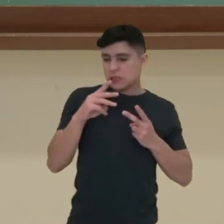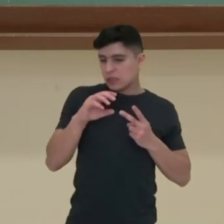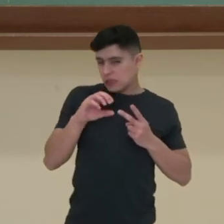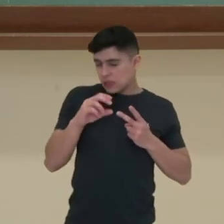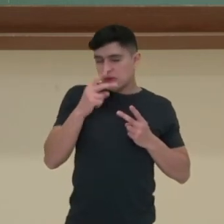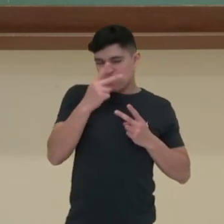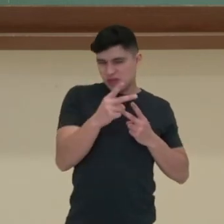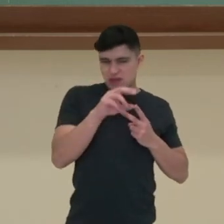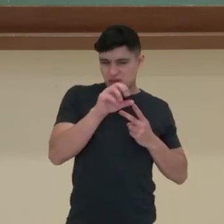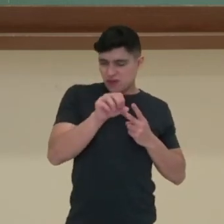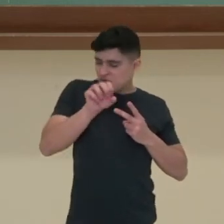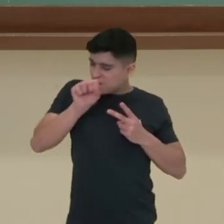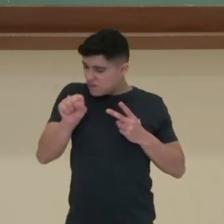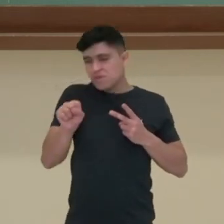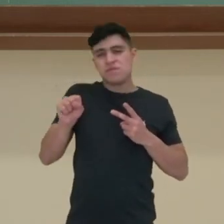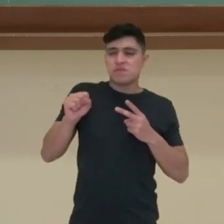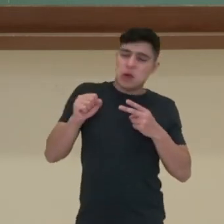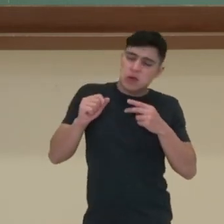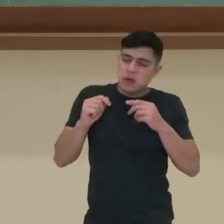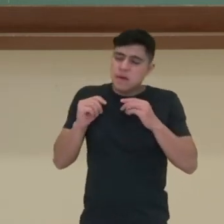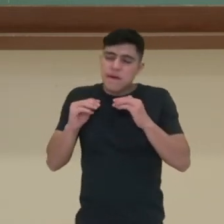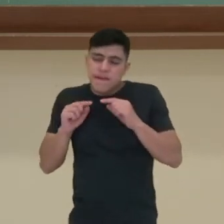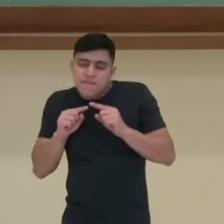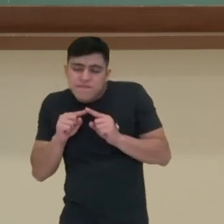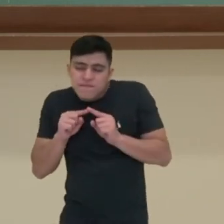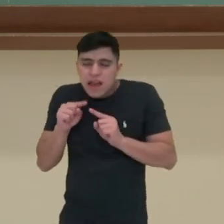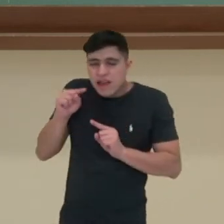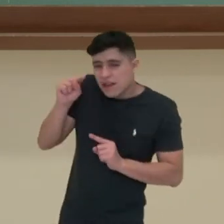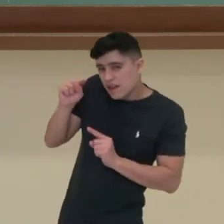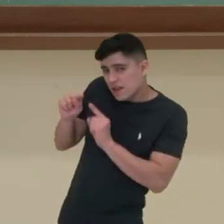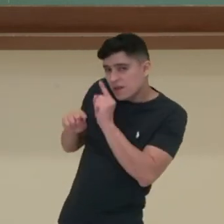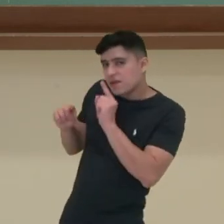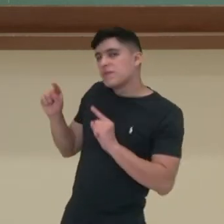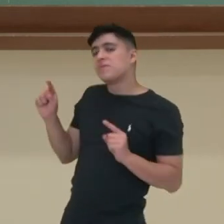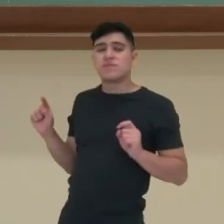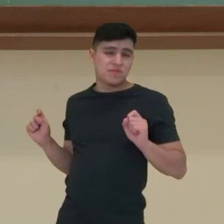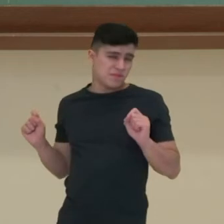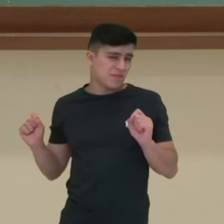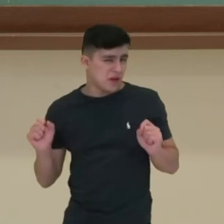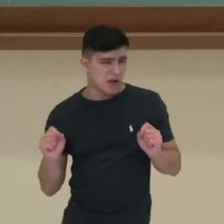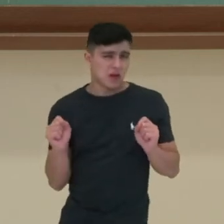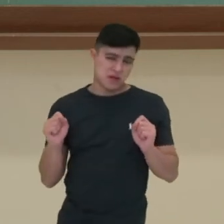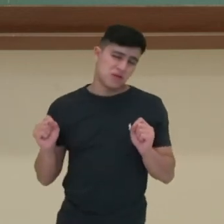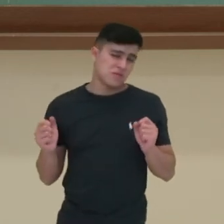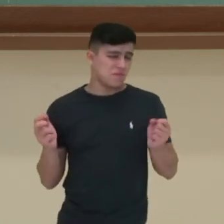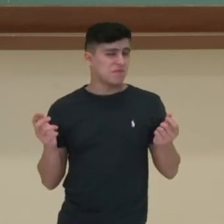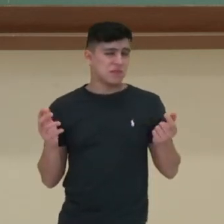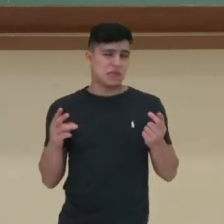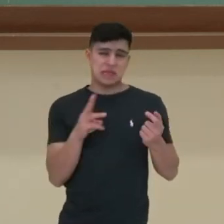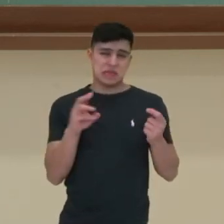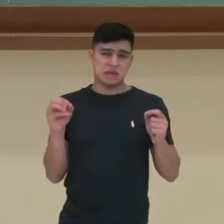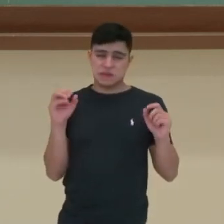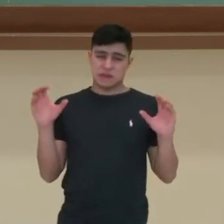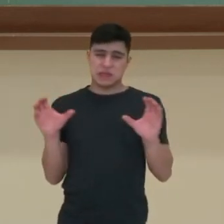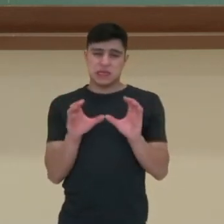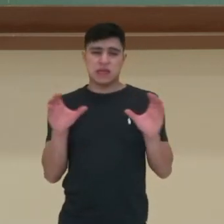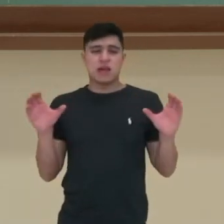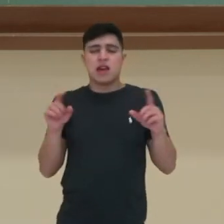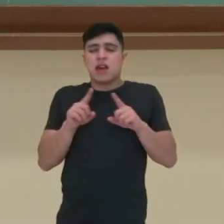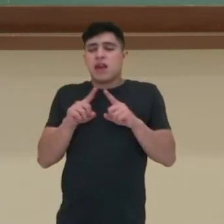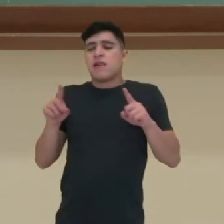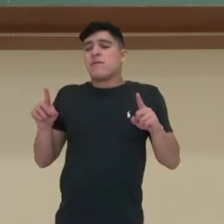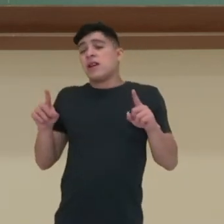298, é algo assim, um pouco para mais, um pouco para menos. Pode dar 300 redondo? Pode, coincidentemente pode dar. Mas assim é o